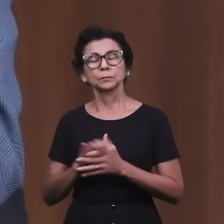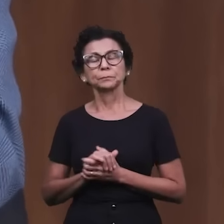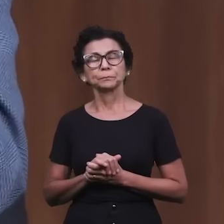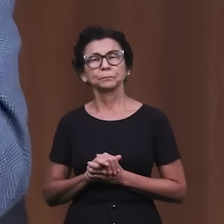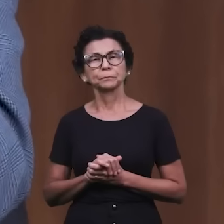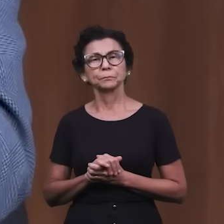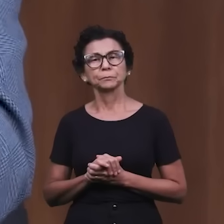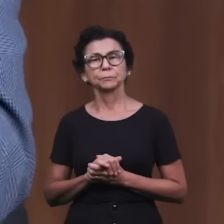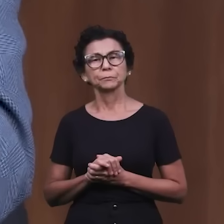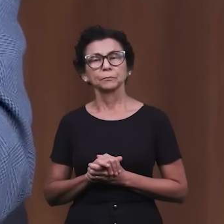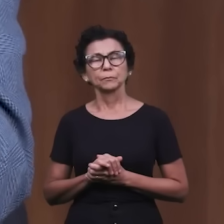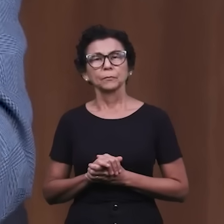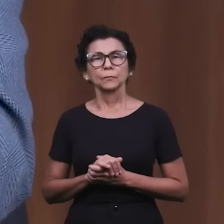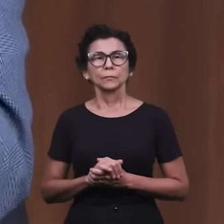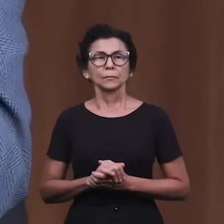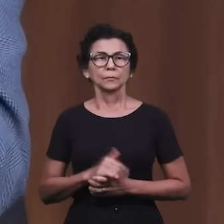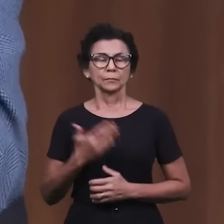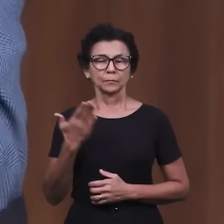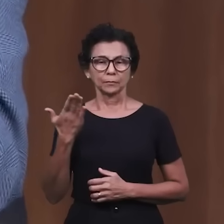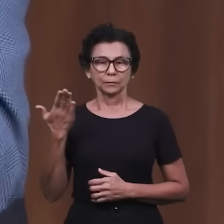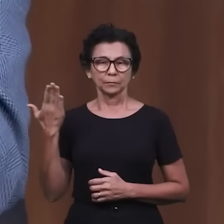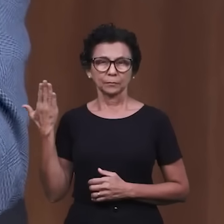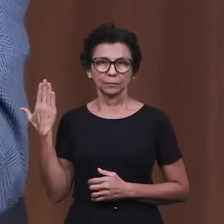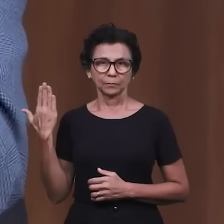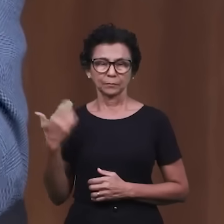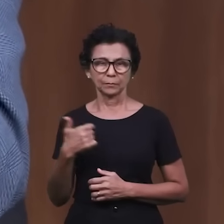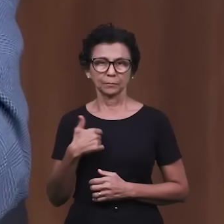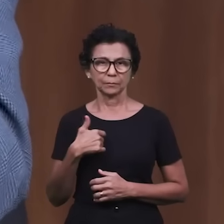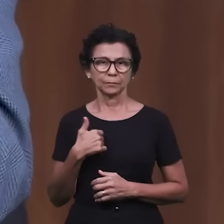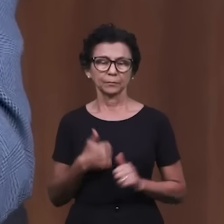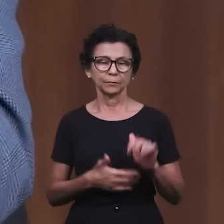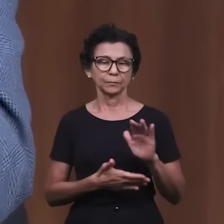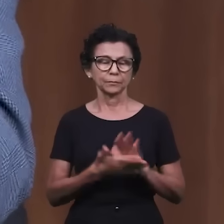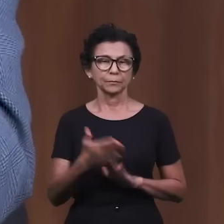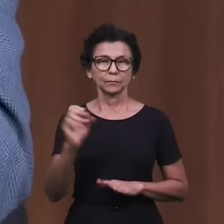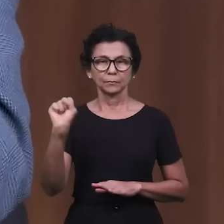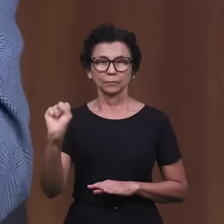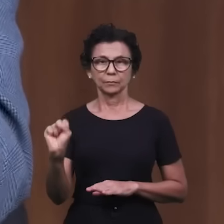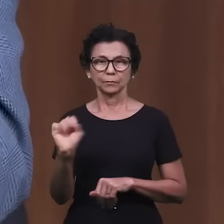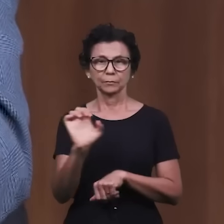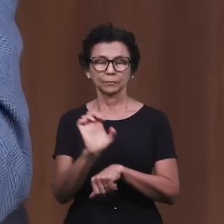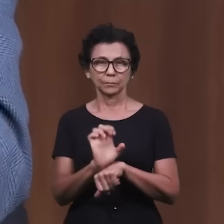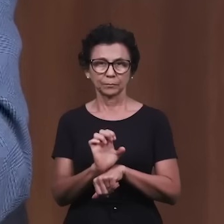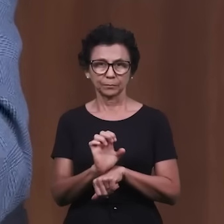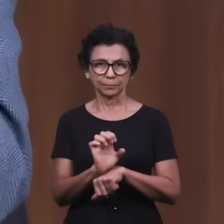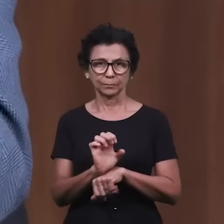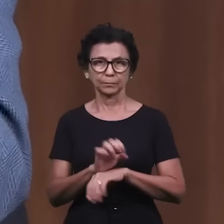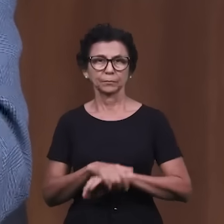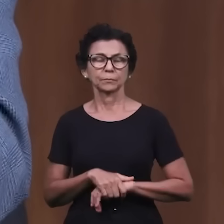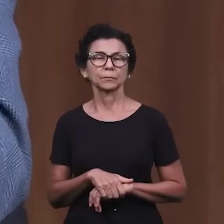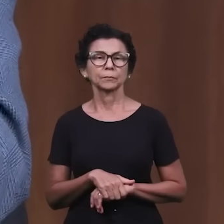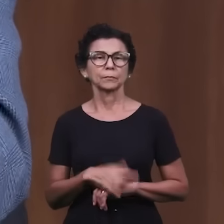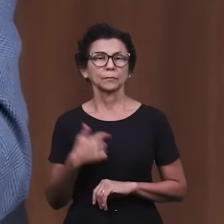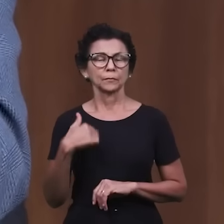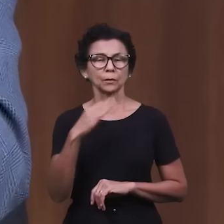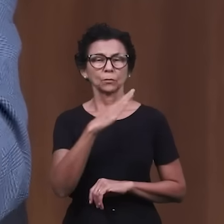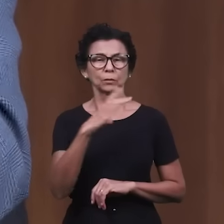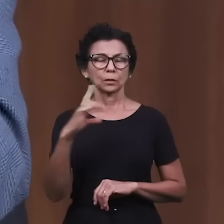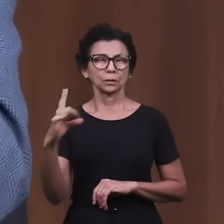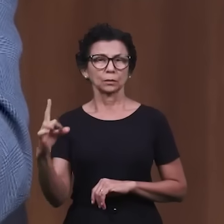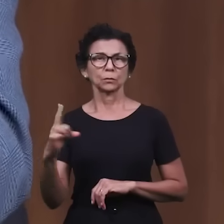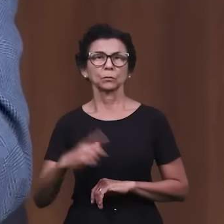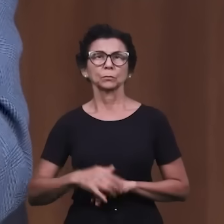Uma vez eu era coordenador do sul do estado e eu fui numa igreja nossa no sul do estado,